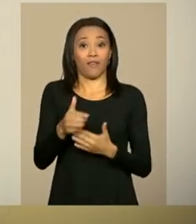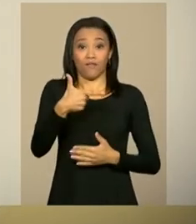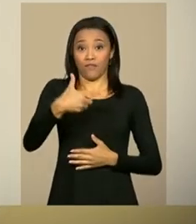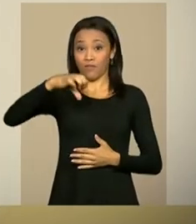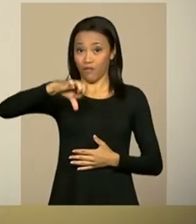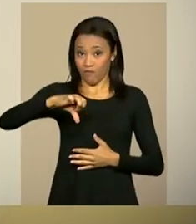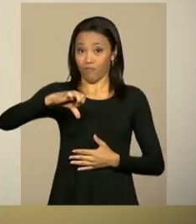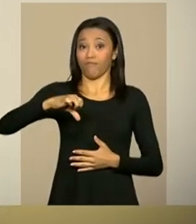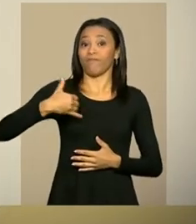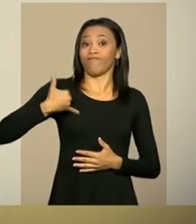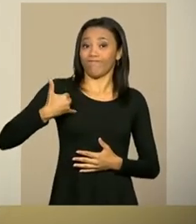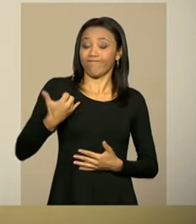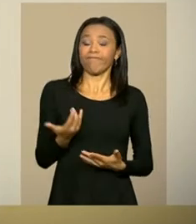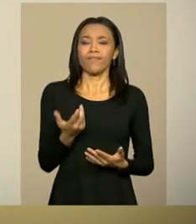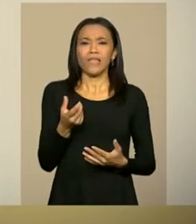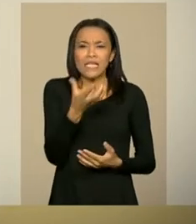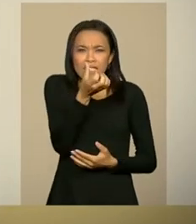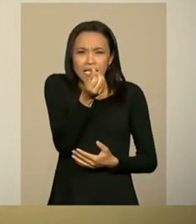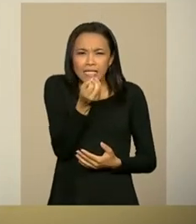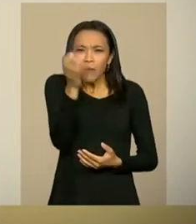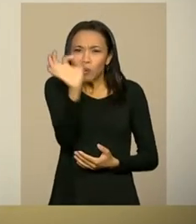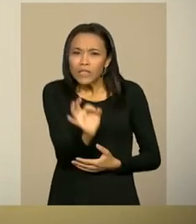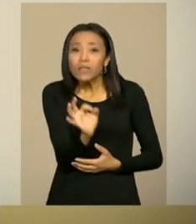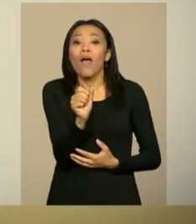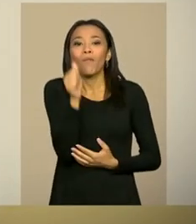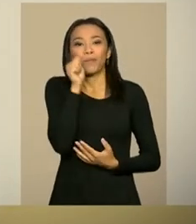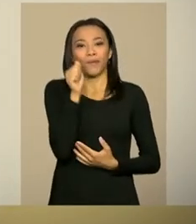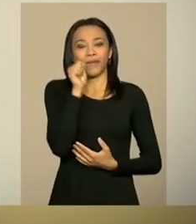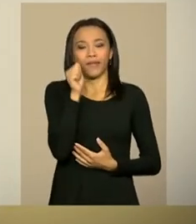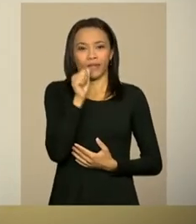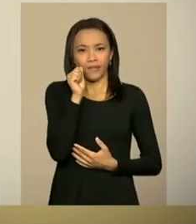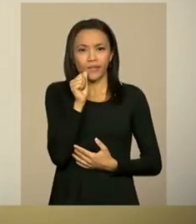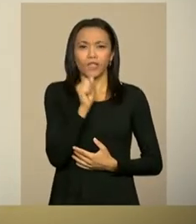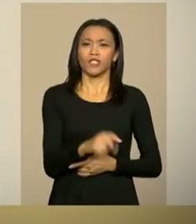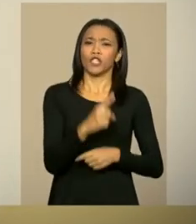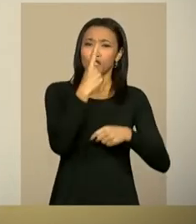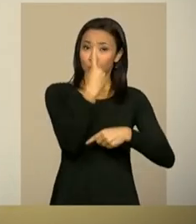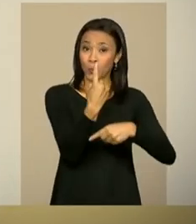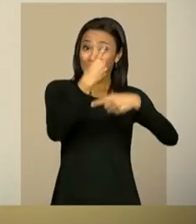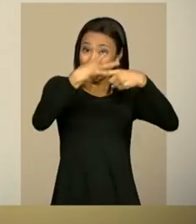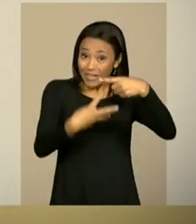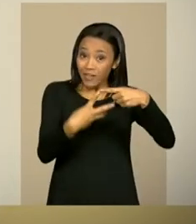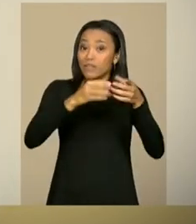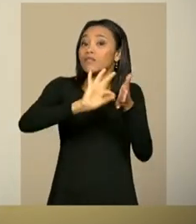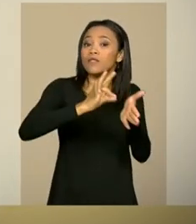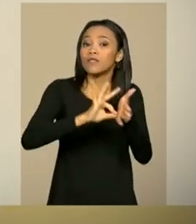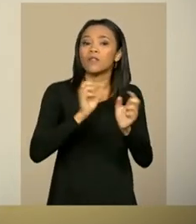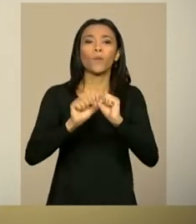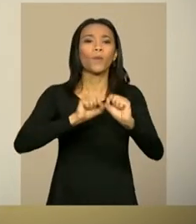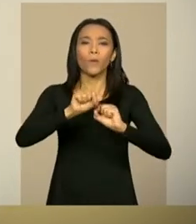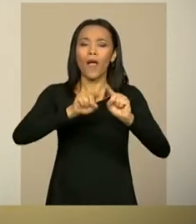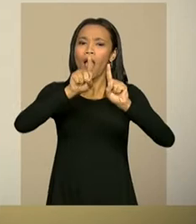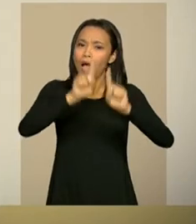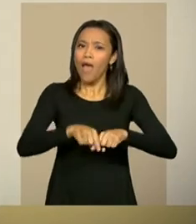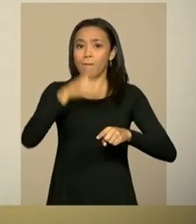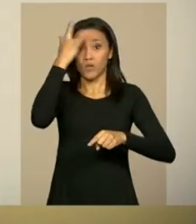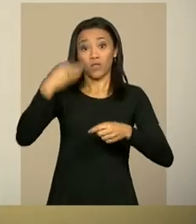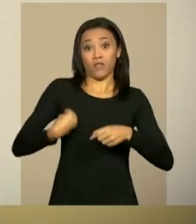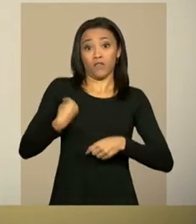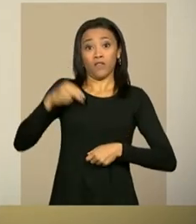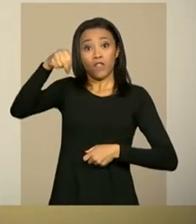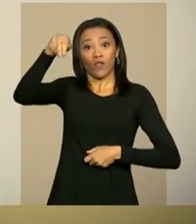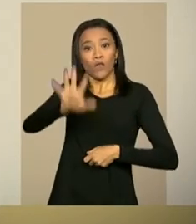anos 60% deles são mulheres e um terço dessas matrículas sabe Luciano é no nordeste